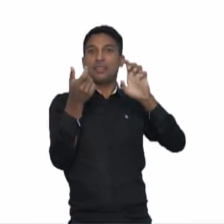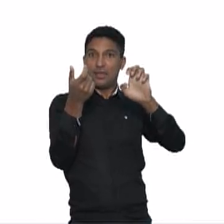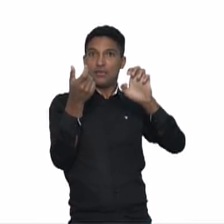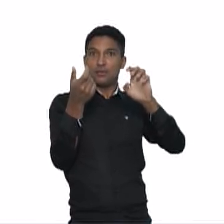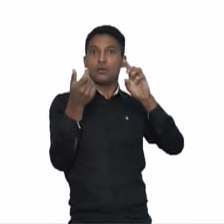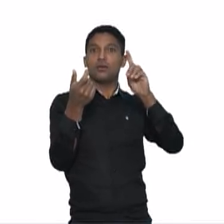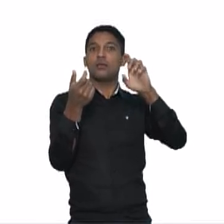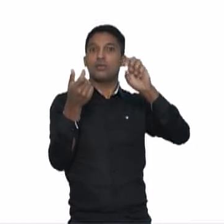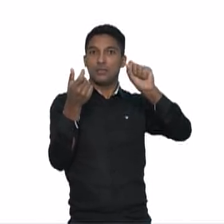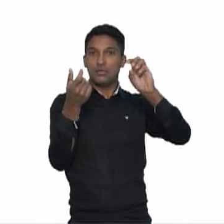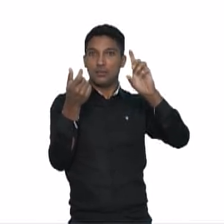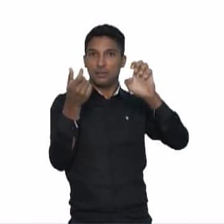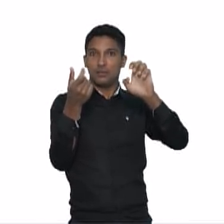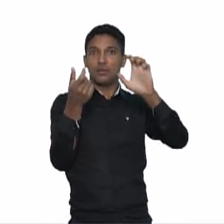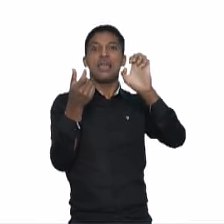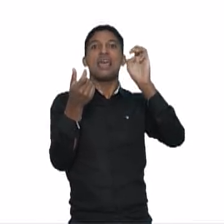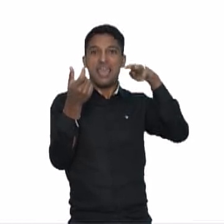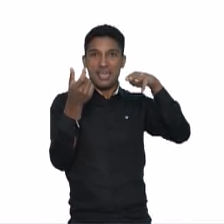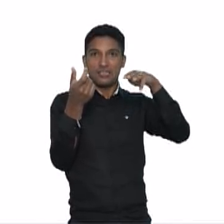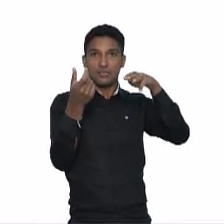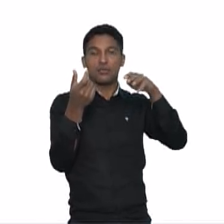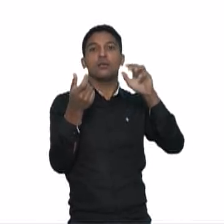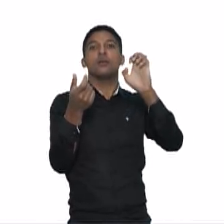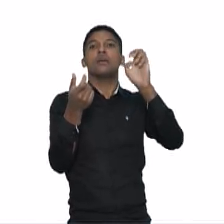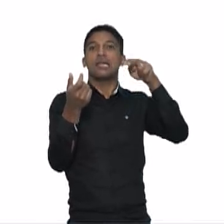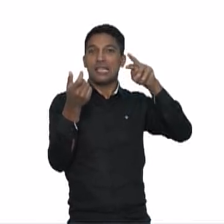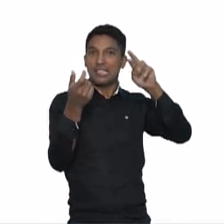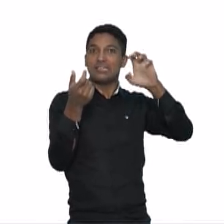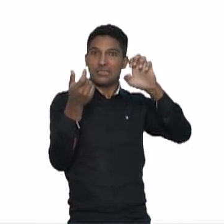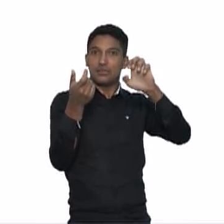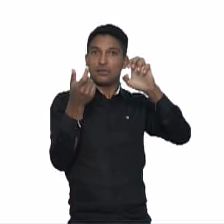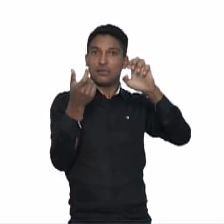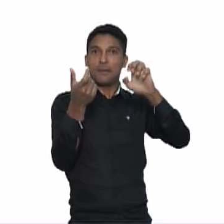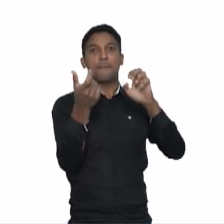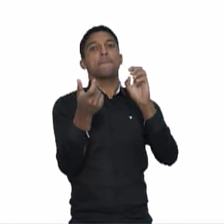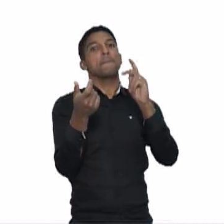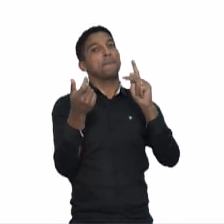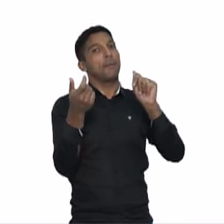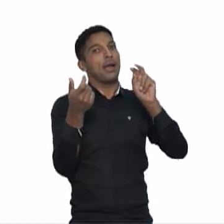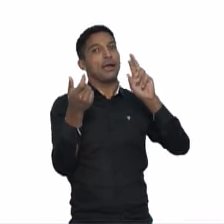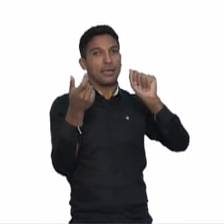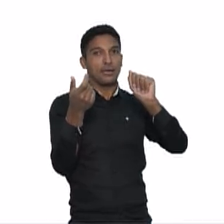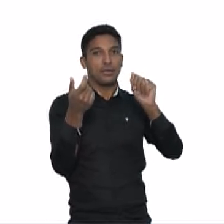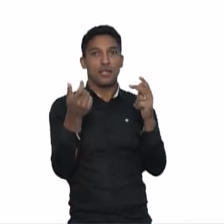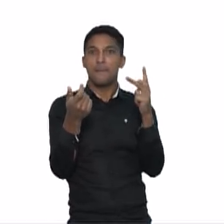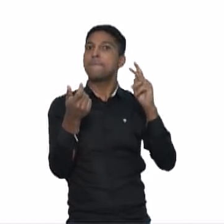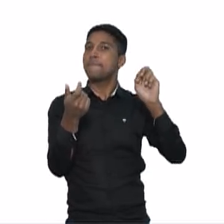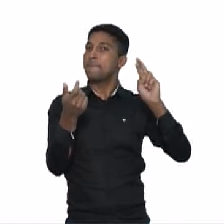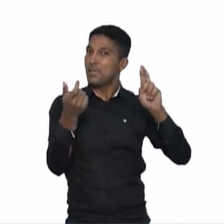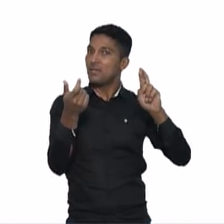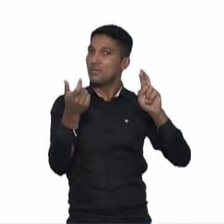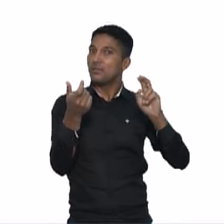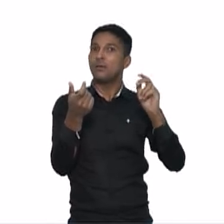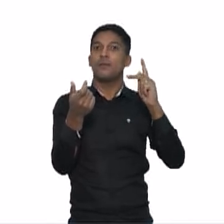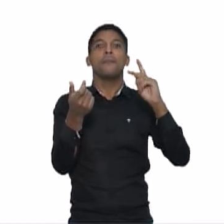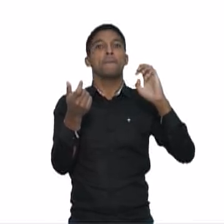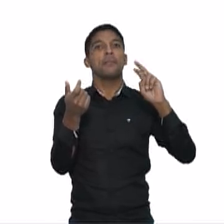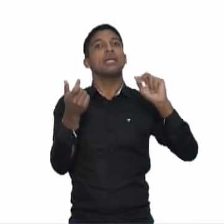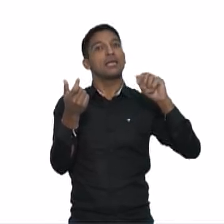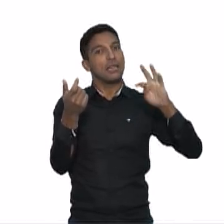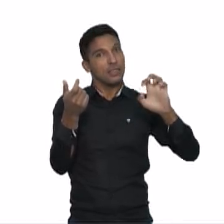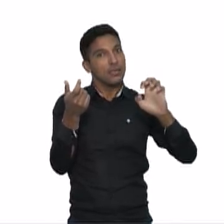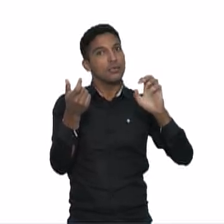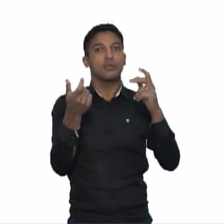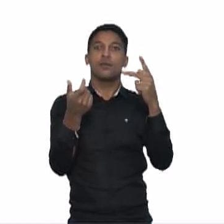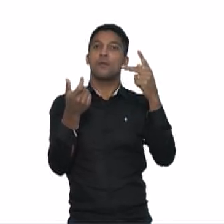desde, em, entre, para, per, perante, por,